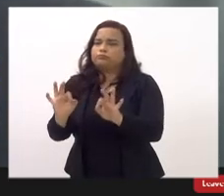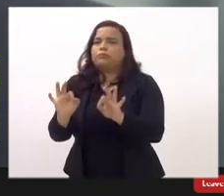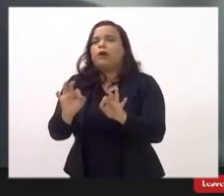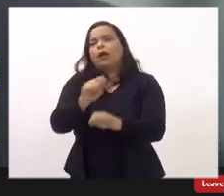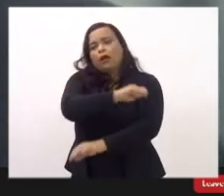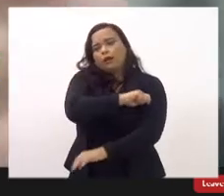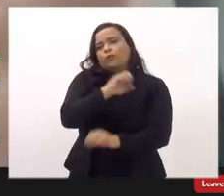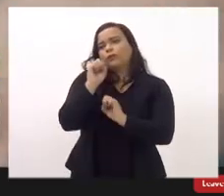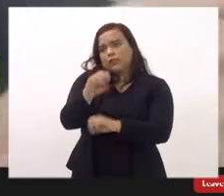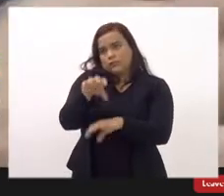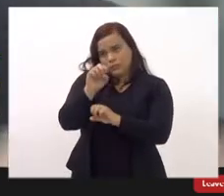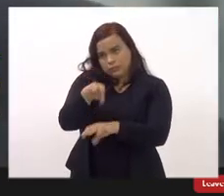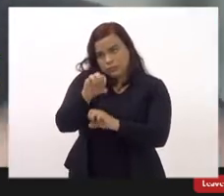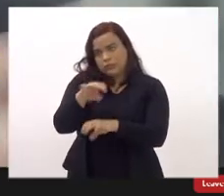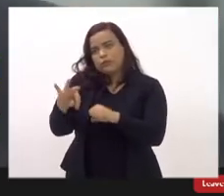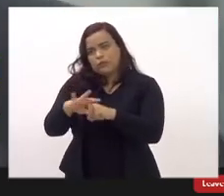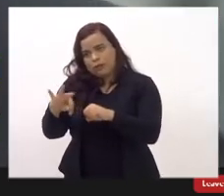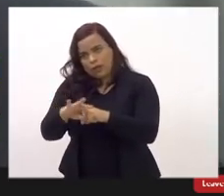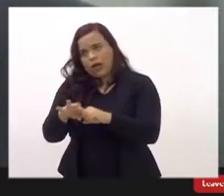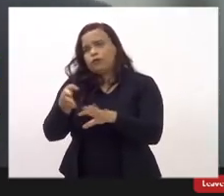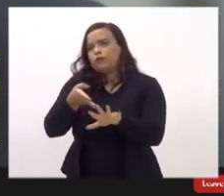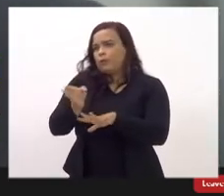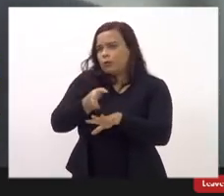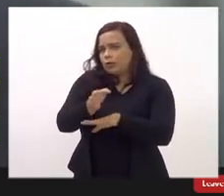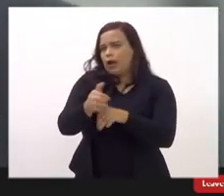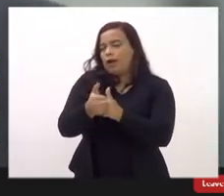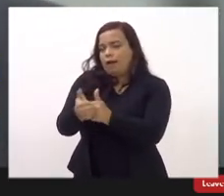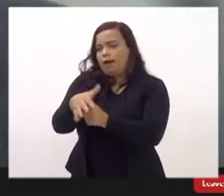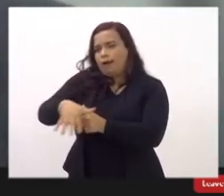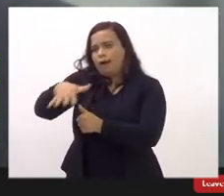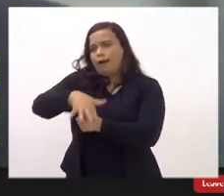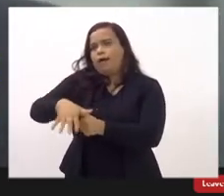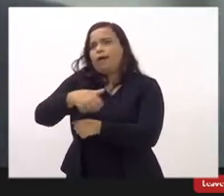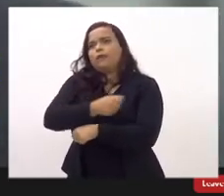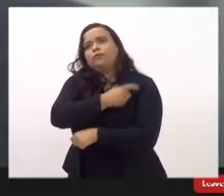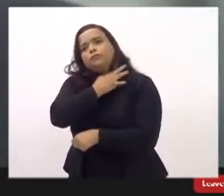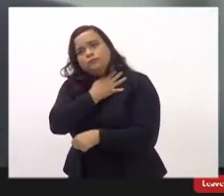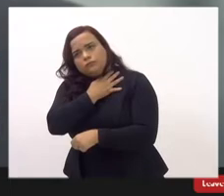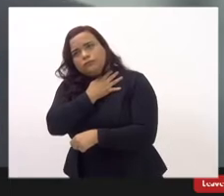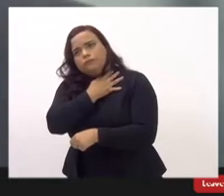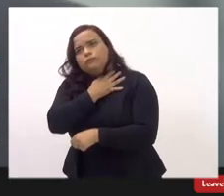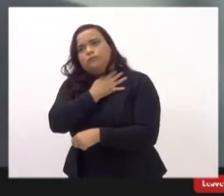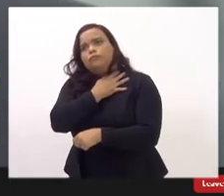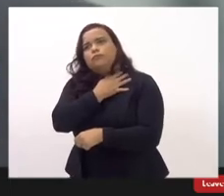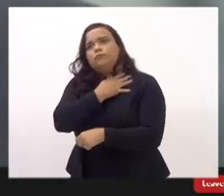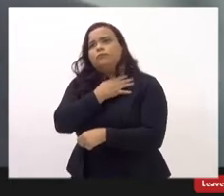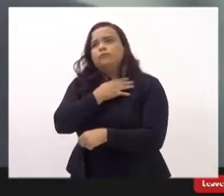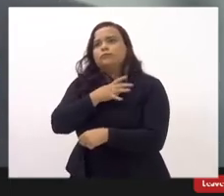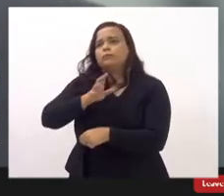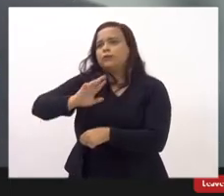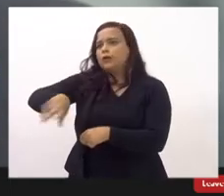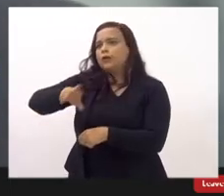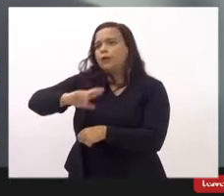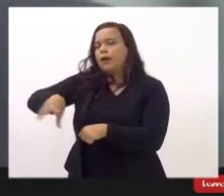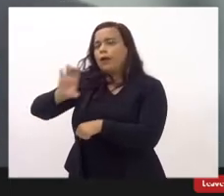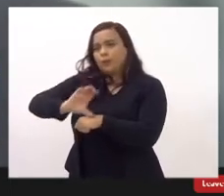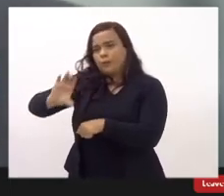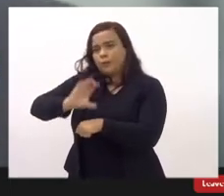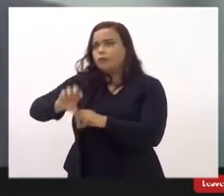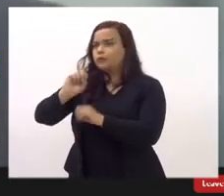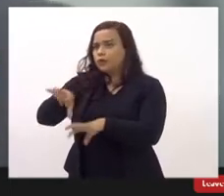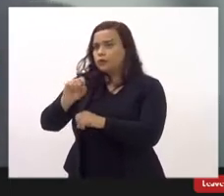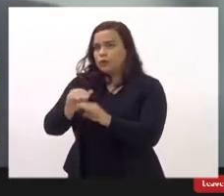técnico na modalidade, né, no segmento do ensino médio, não, evidentemente, dos cursos de